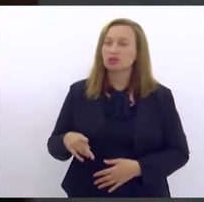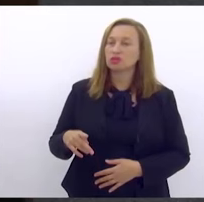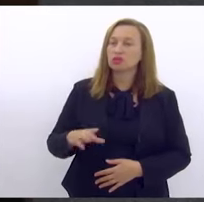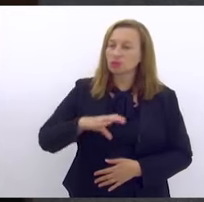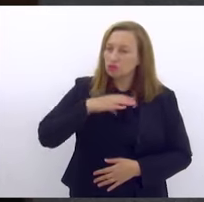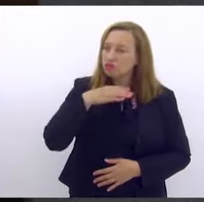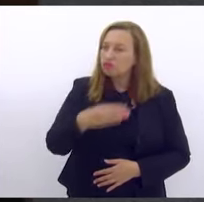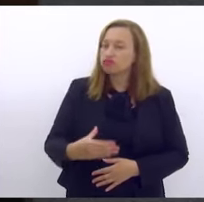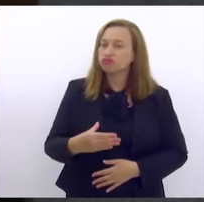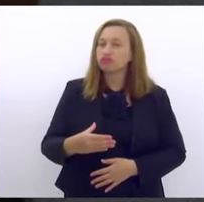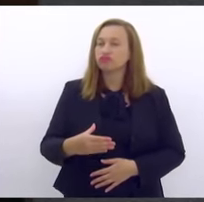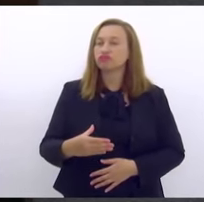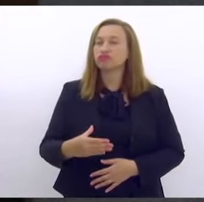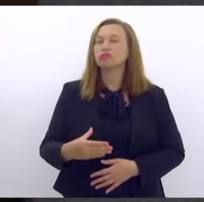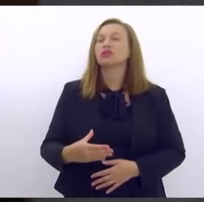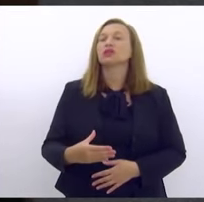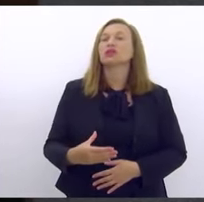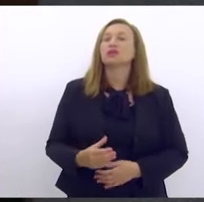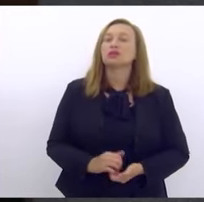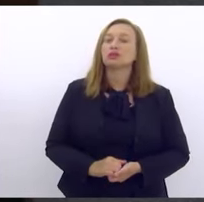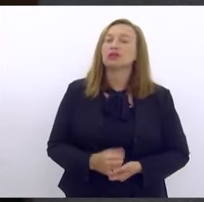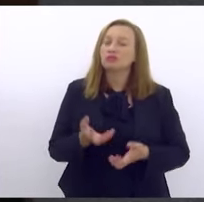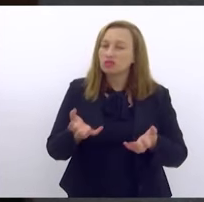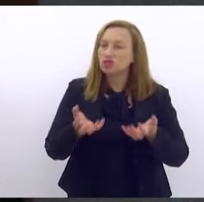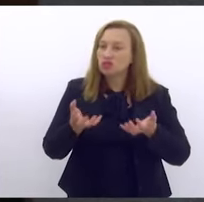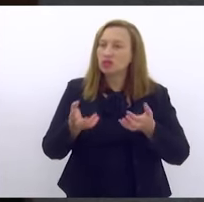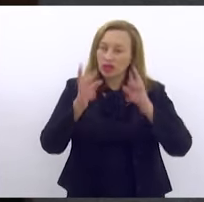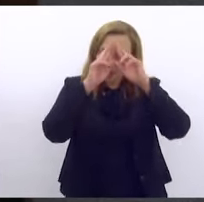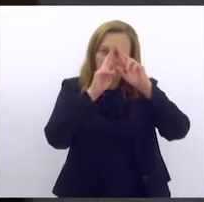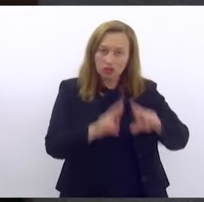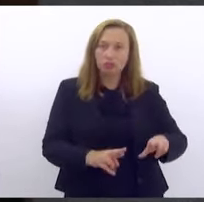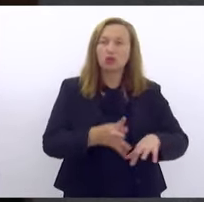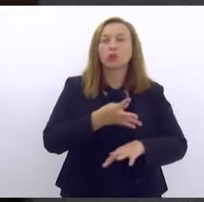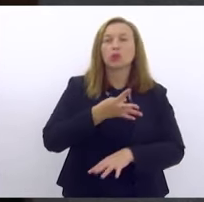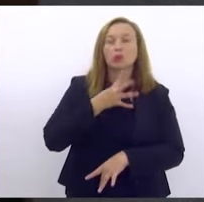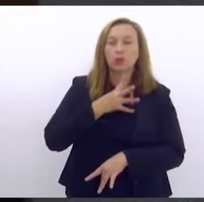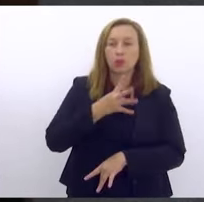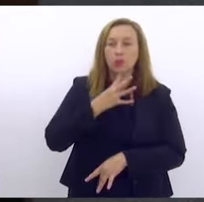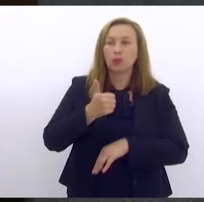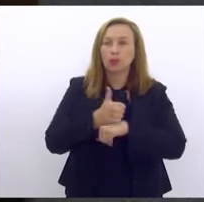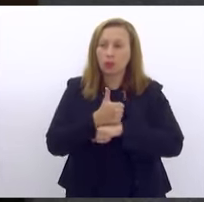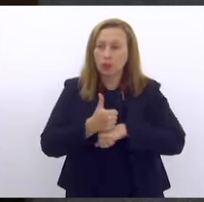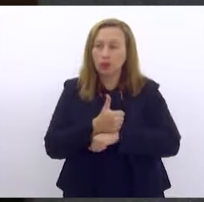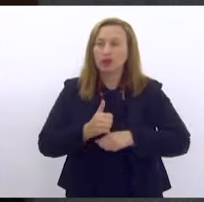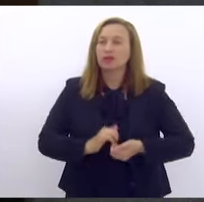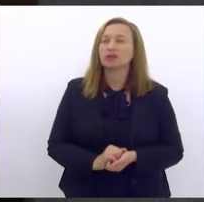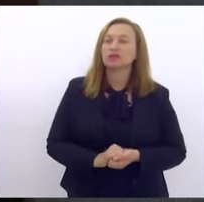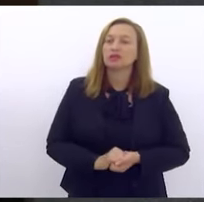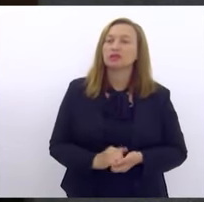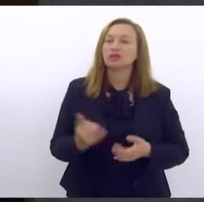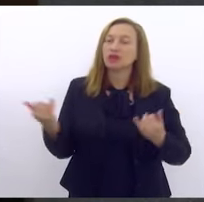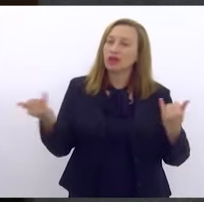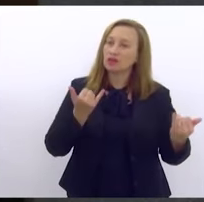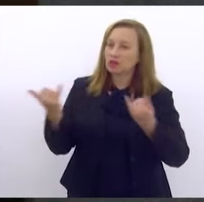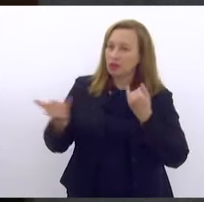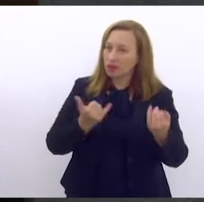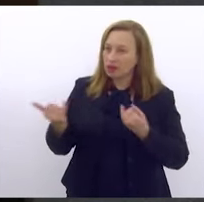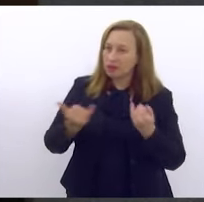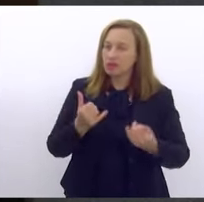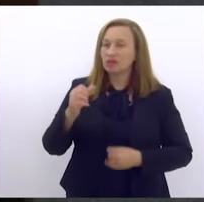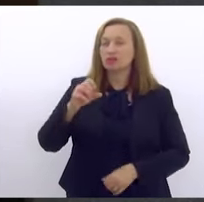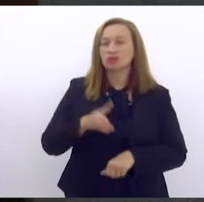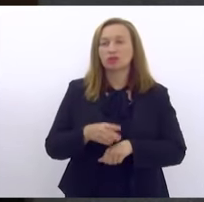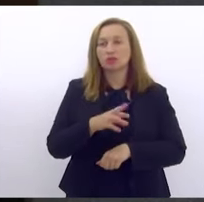de guerreiro, de herói, heroína. A gente quer respeito e reconhecimento profissional. Quanto à notícia apontada pelo